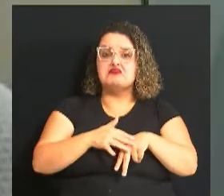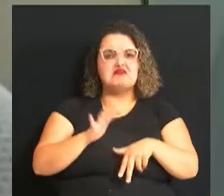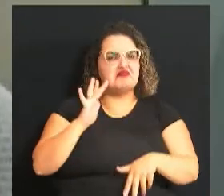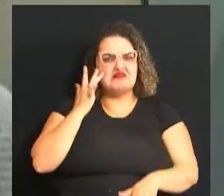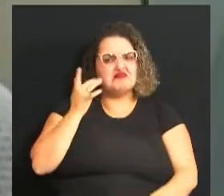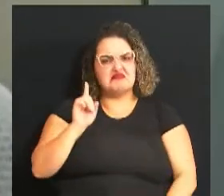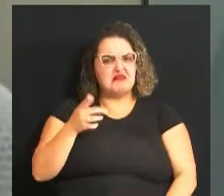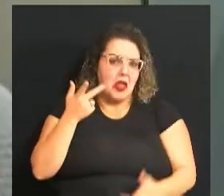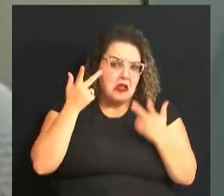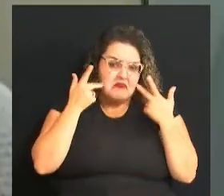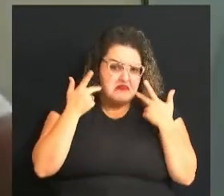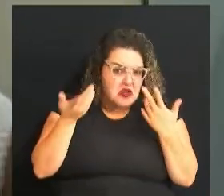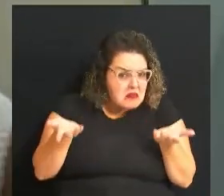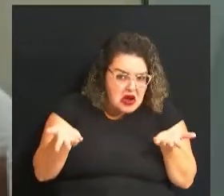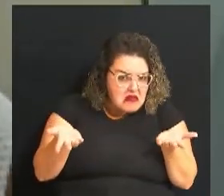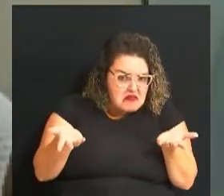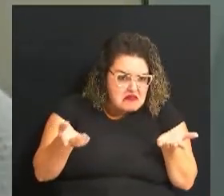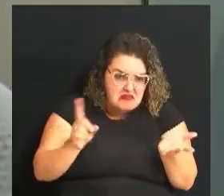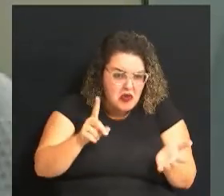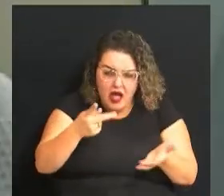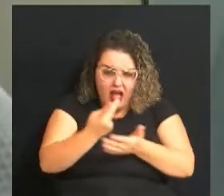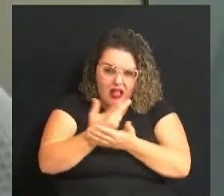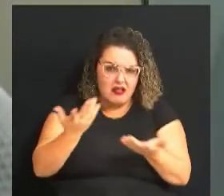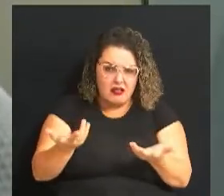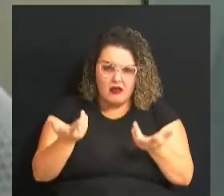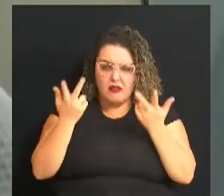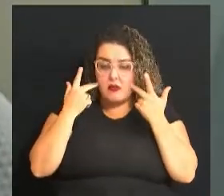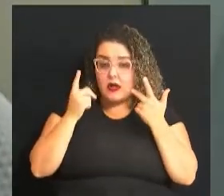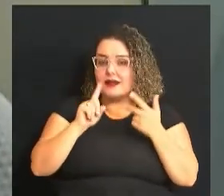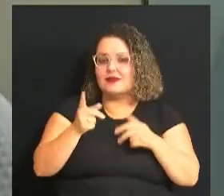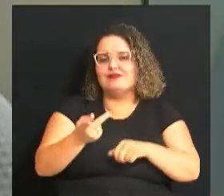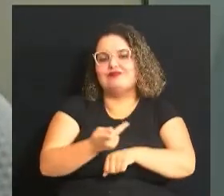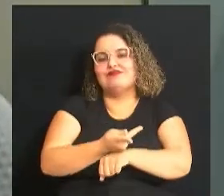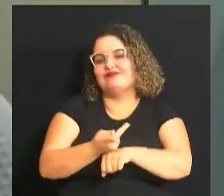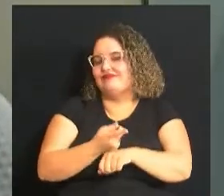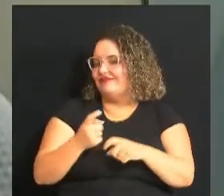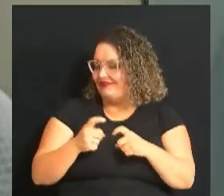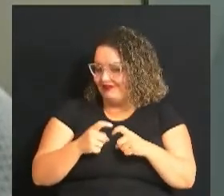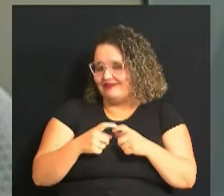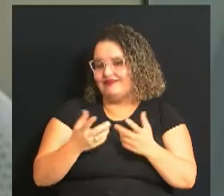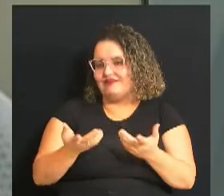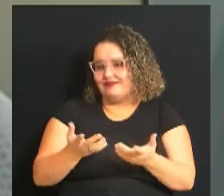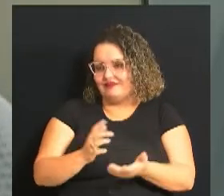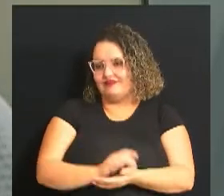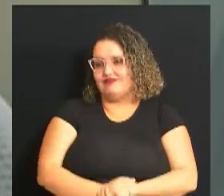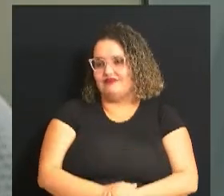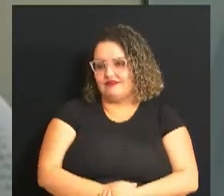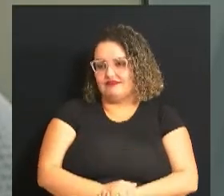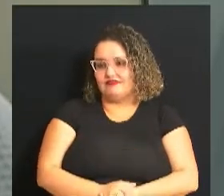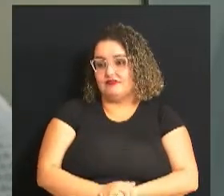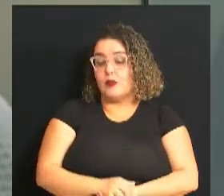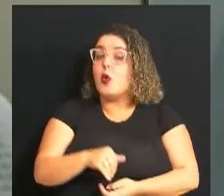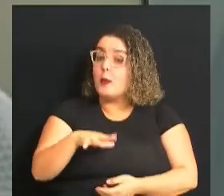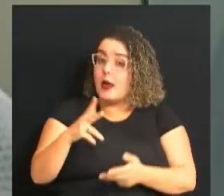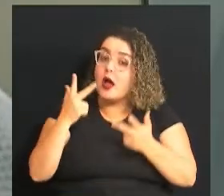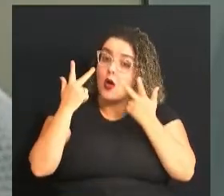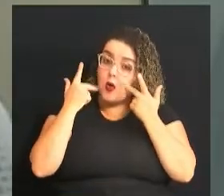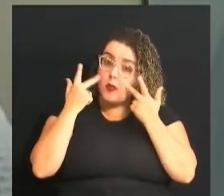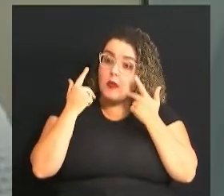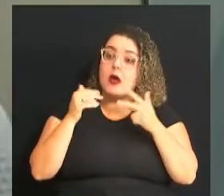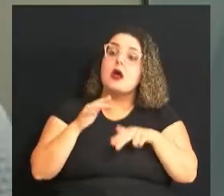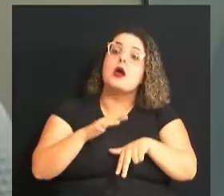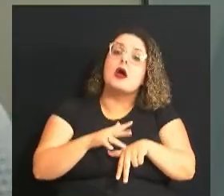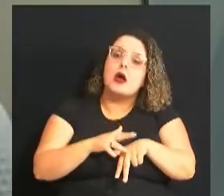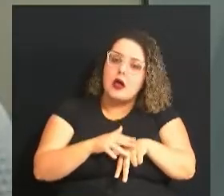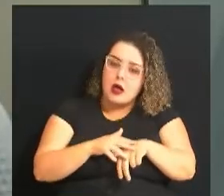aquilo como algo errado, então não busca ajuda. Então, o mais comum é que a doença seja